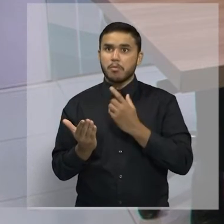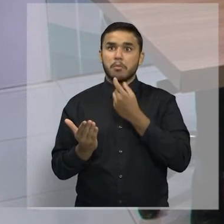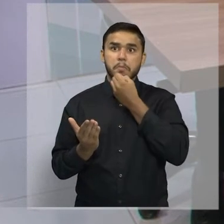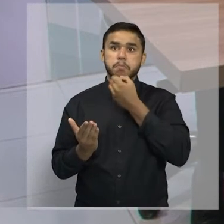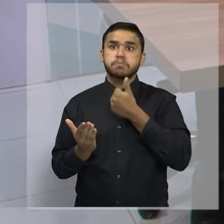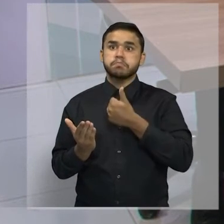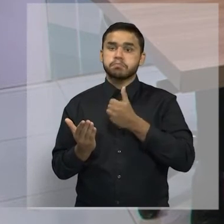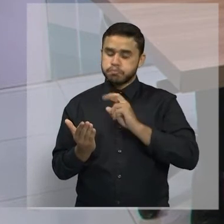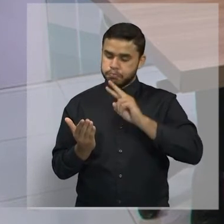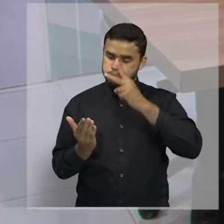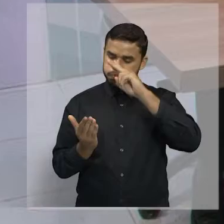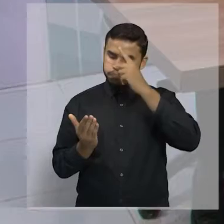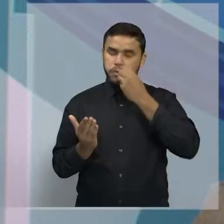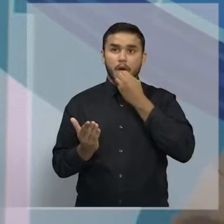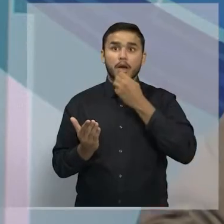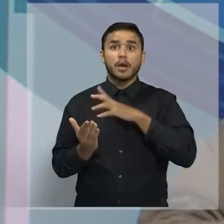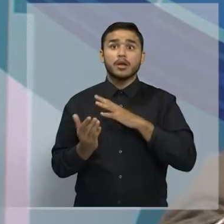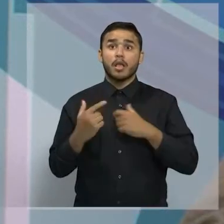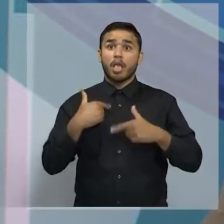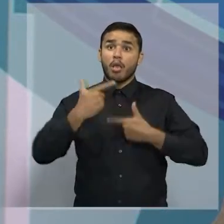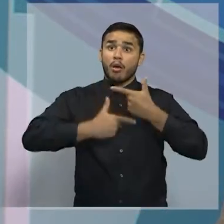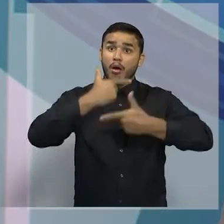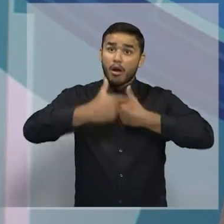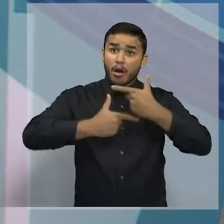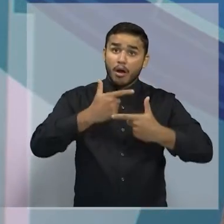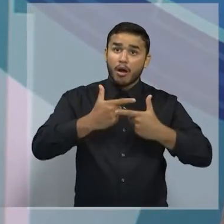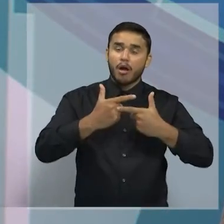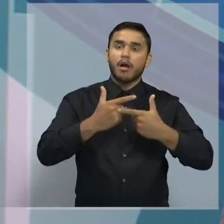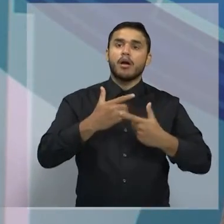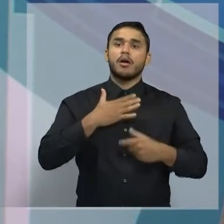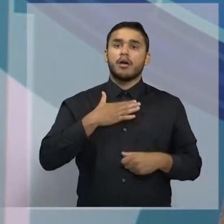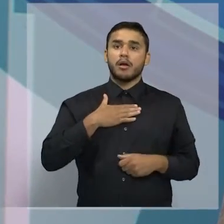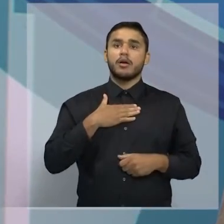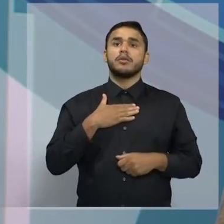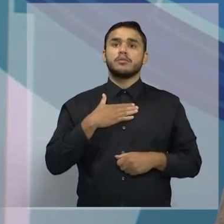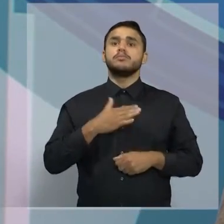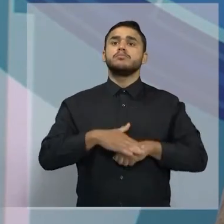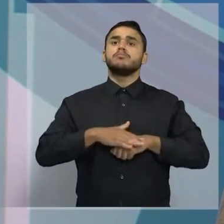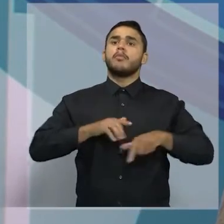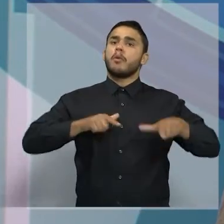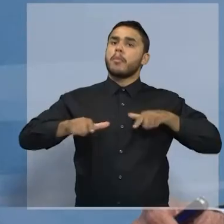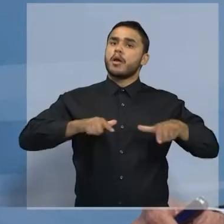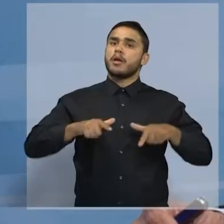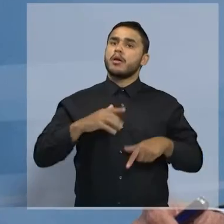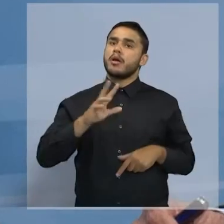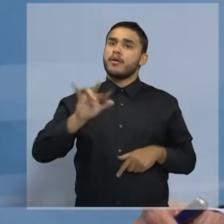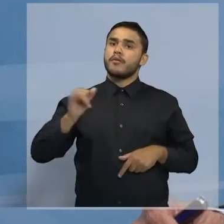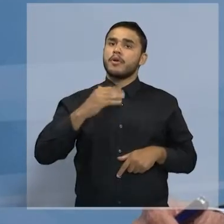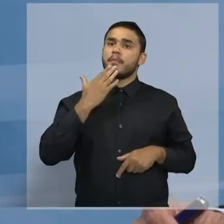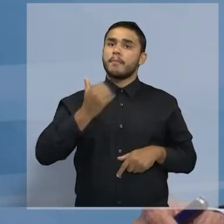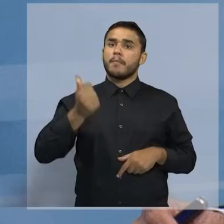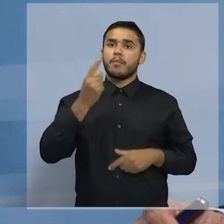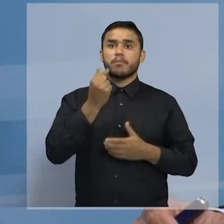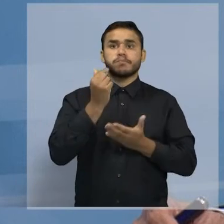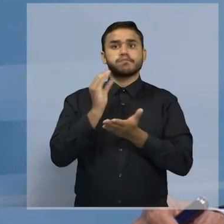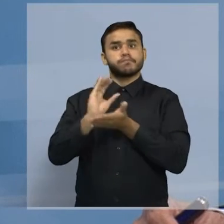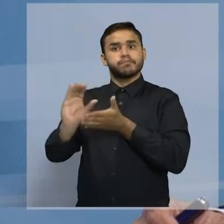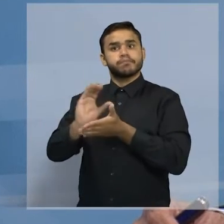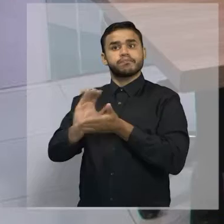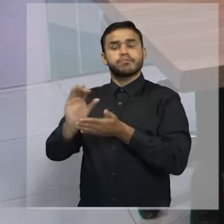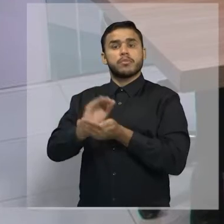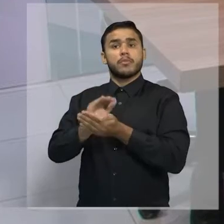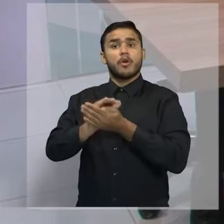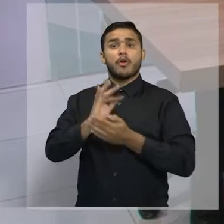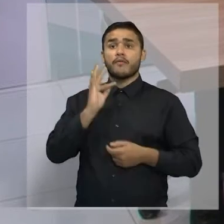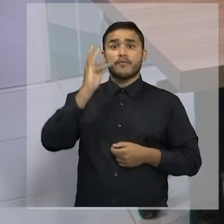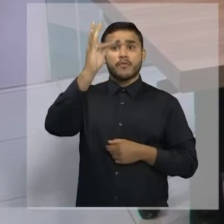vai ver que aumentou. Ou seja, quanto mais eu trabalhar... Quanto mais eu auferir, mais eu vou contribuir. Eu vou contribuir